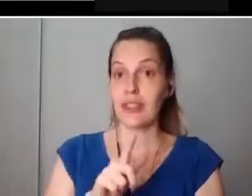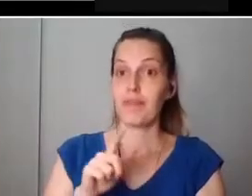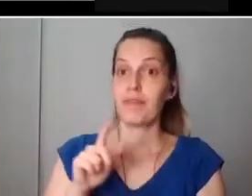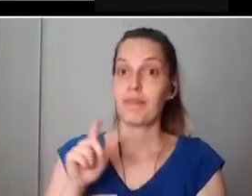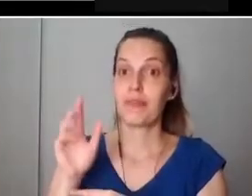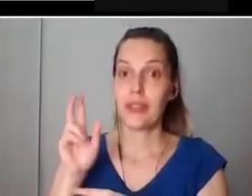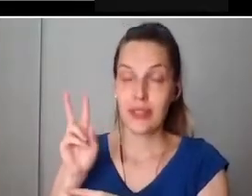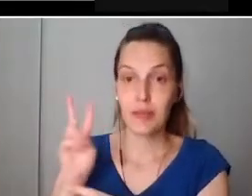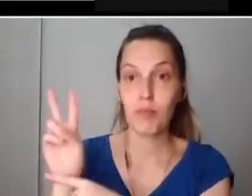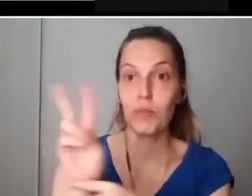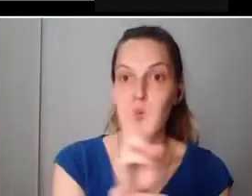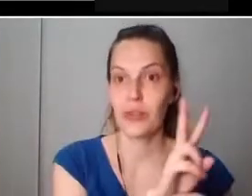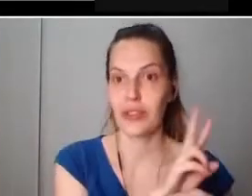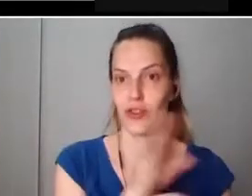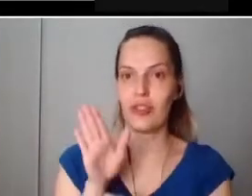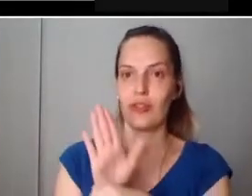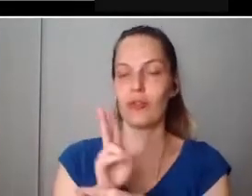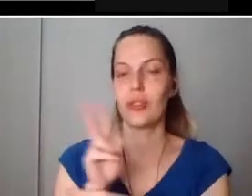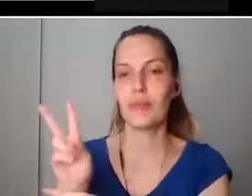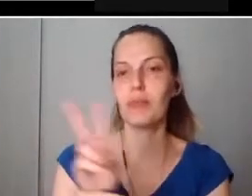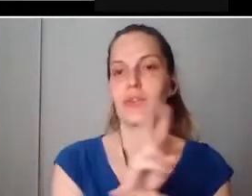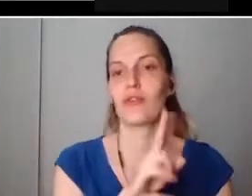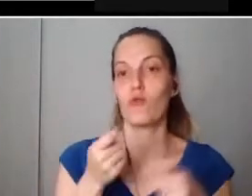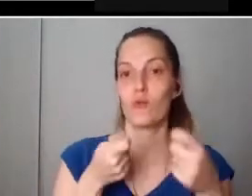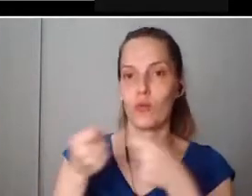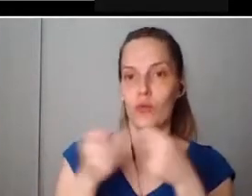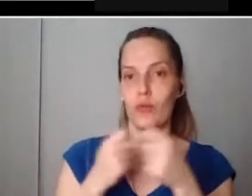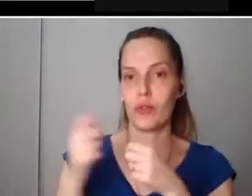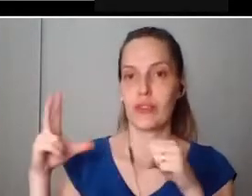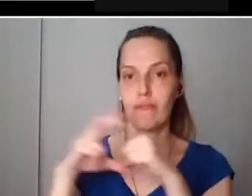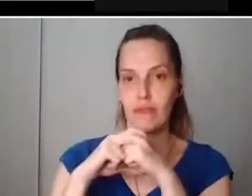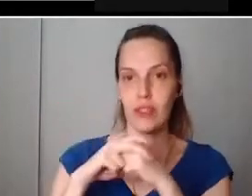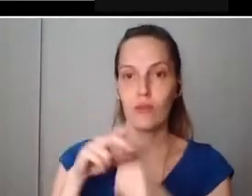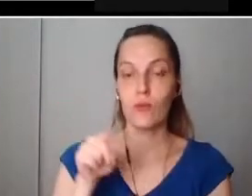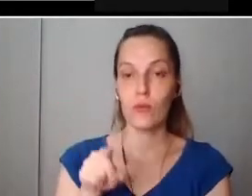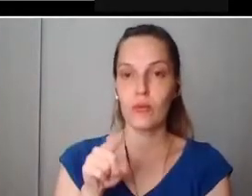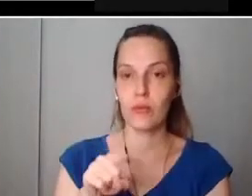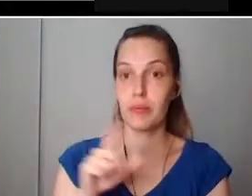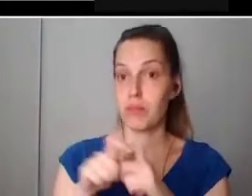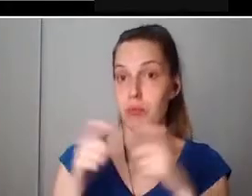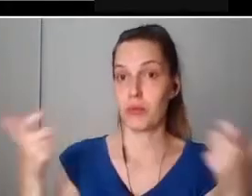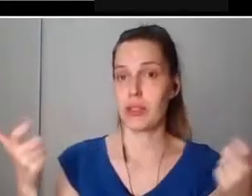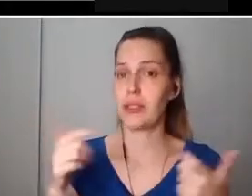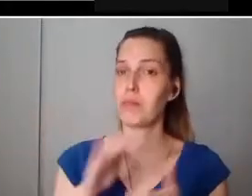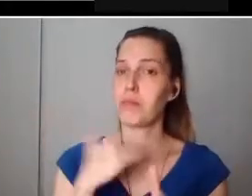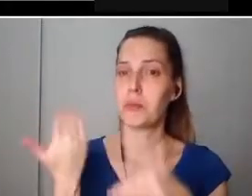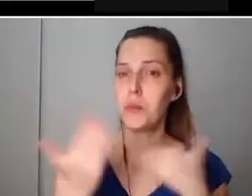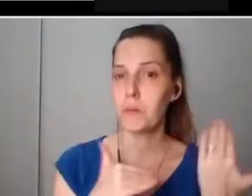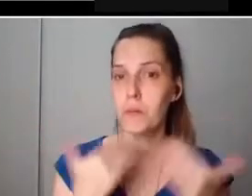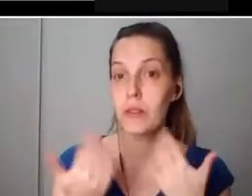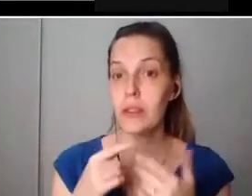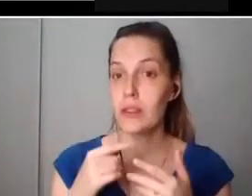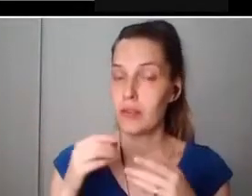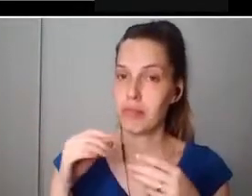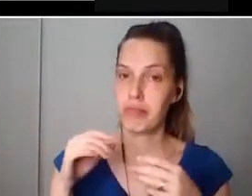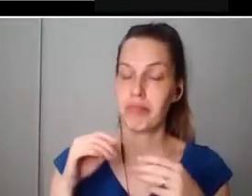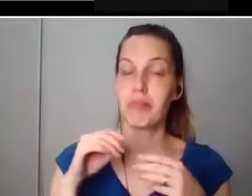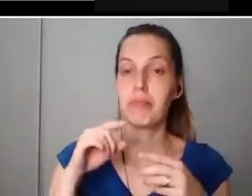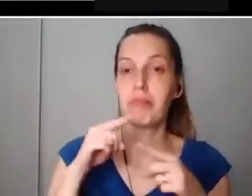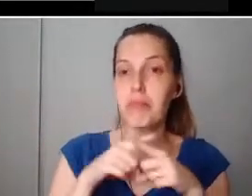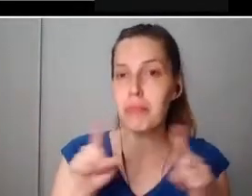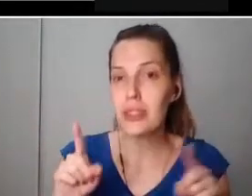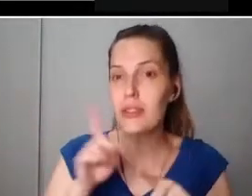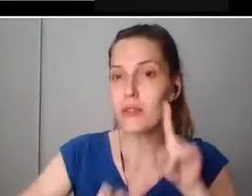elas controlam o vírus, a maioria dessas células morre, mas tu fica com algumas células de memória. Isso aqui tu pode medir ao longo do tempo